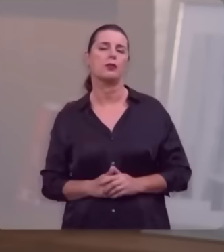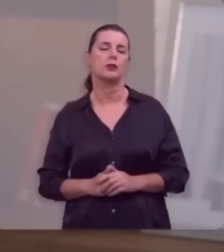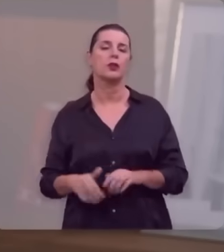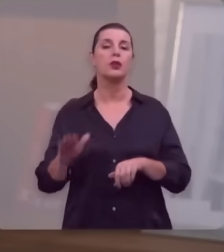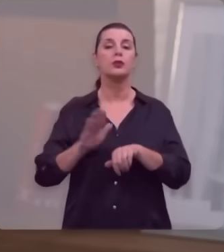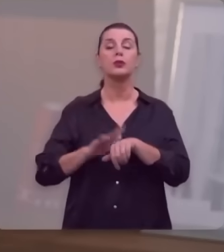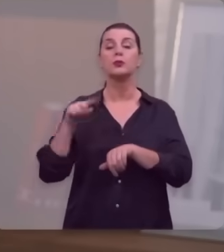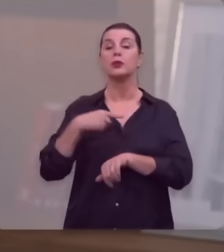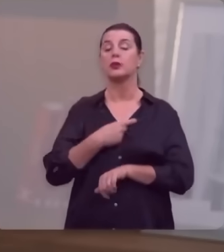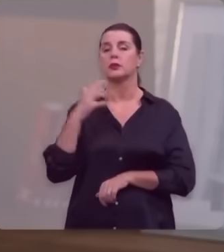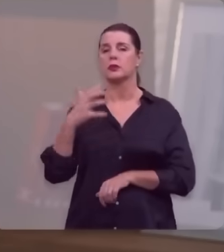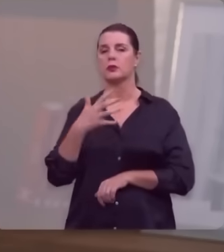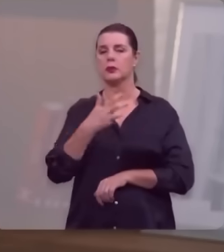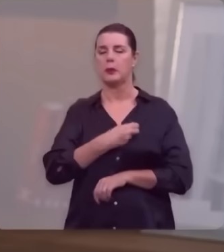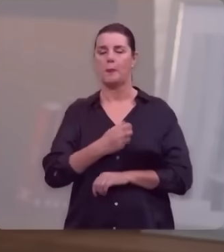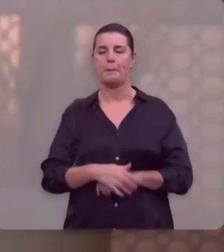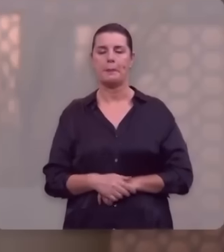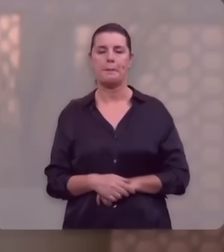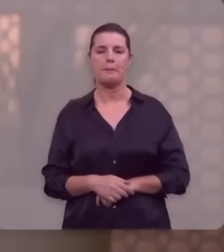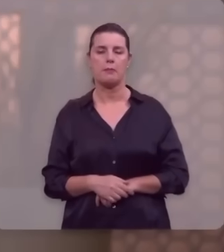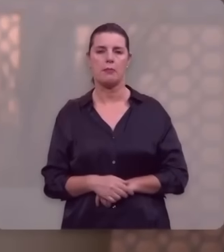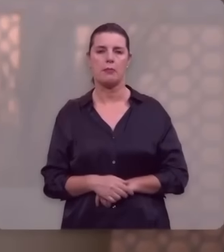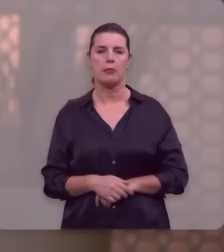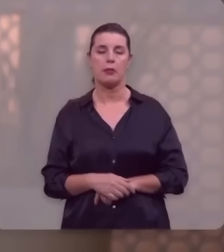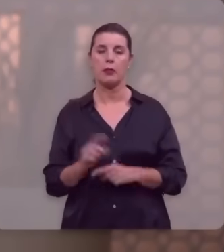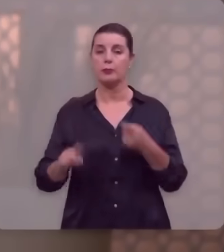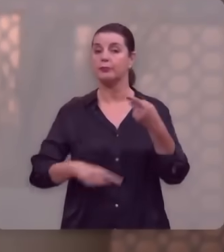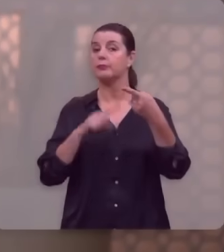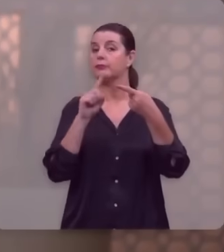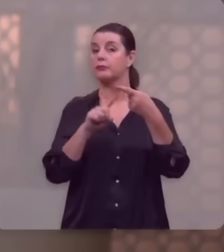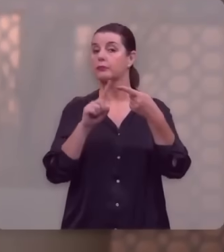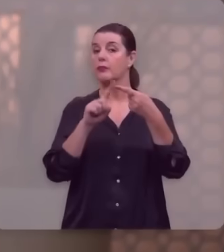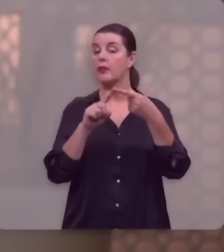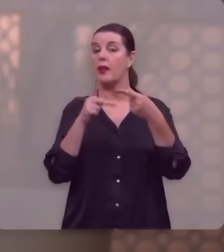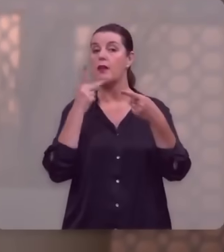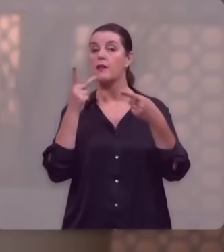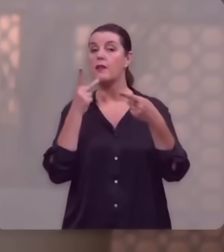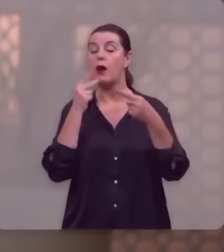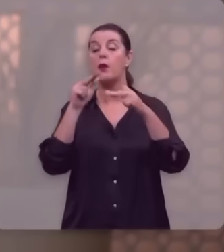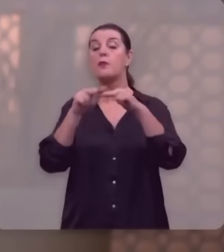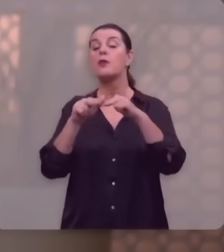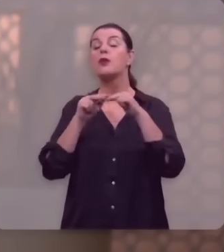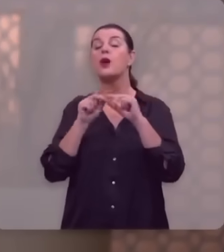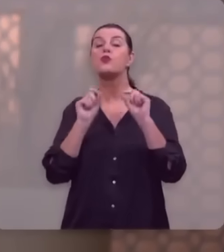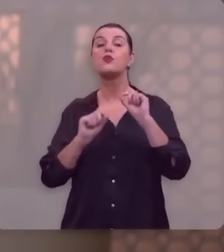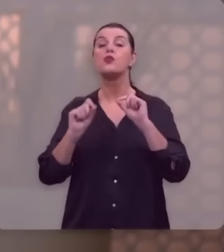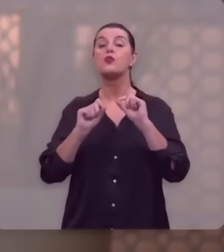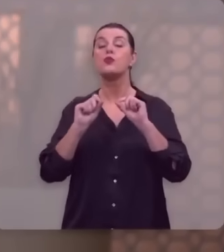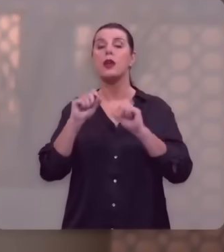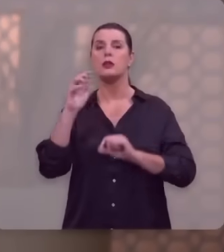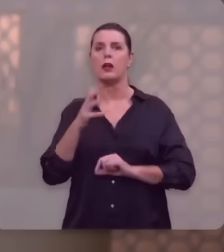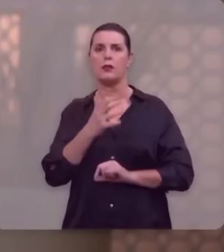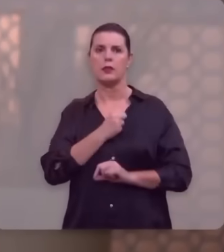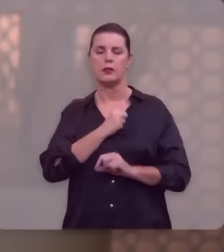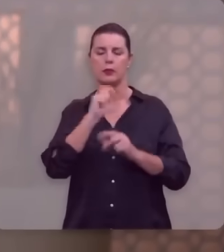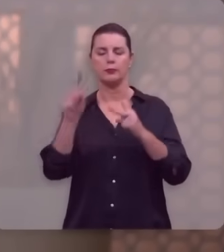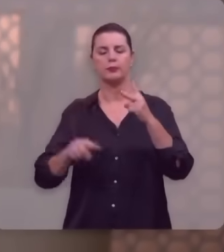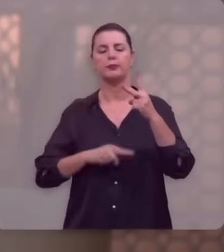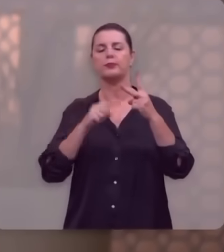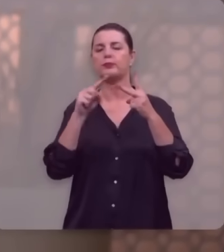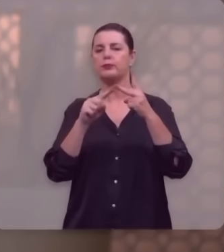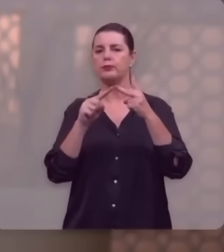sobre a nossa salvação em primeiro lugar ele trata da causa da Salvação em segundo